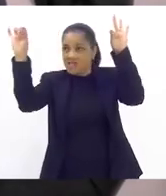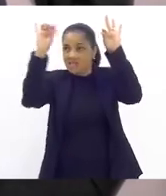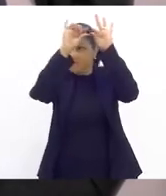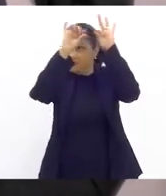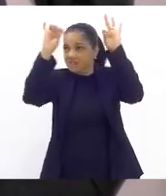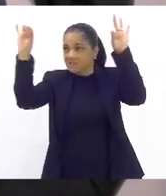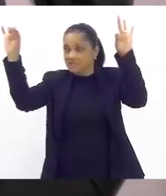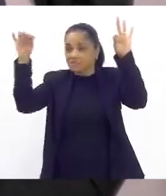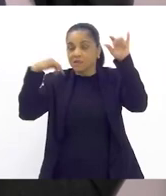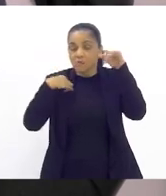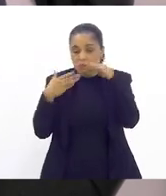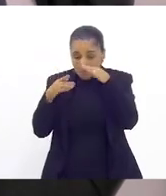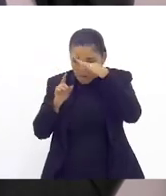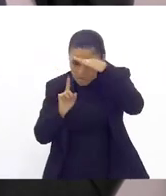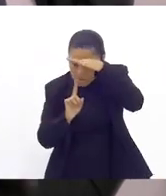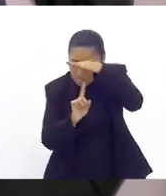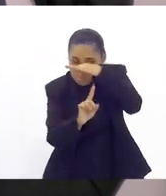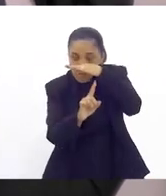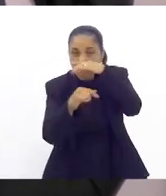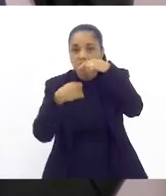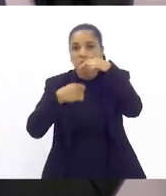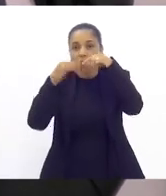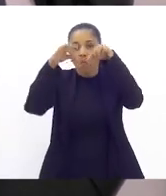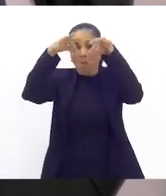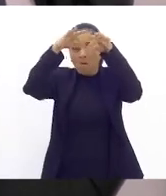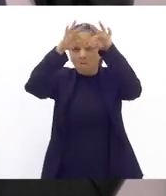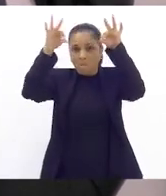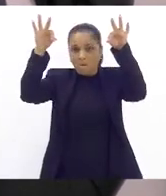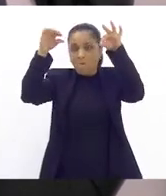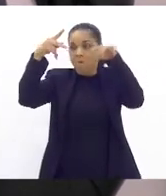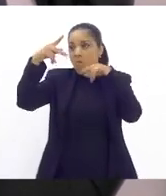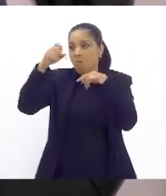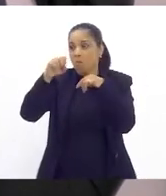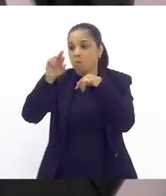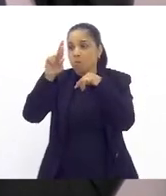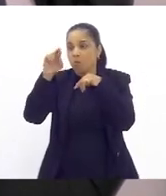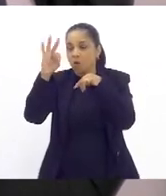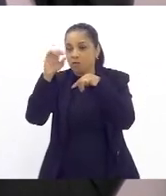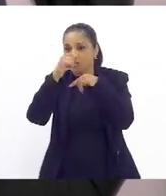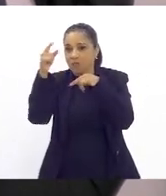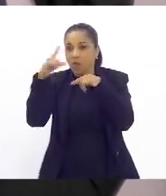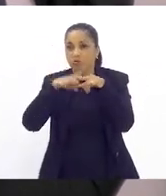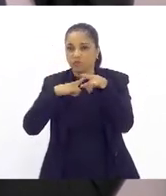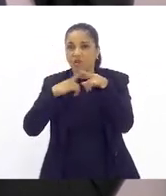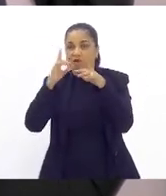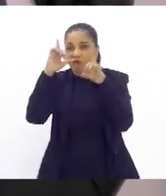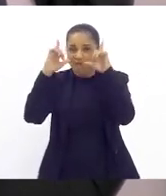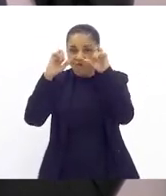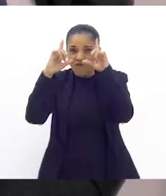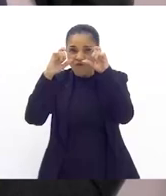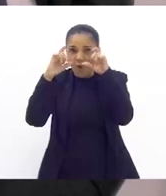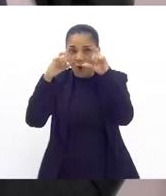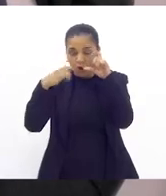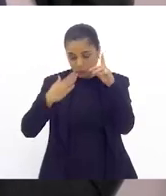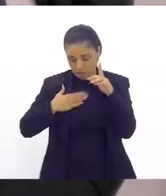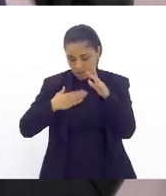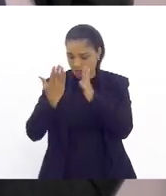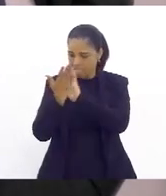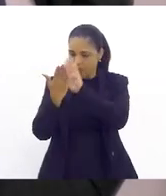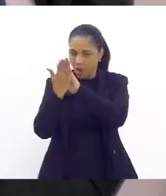portão eu tenho fotos das minhas mãos podendo tocar qualquer fio de alta